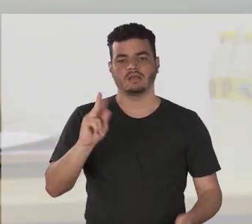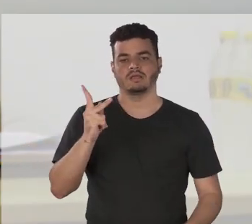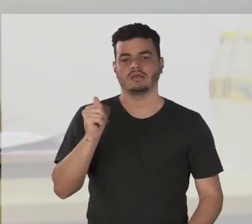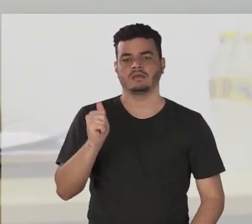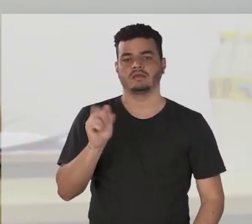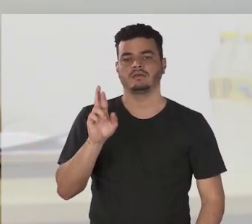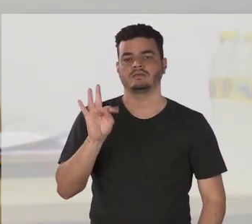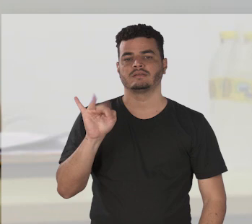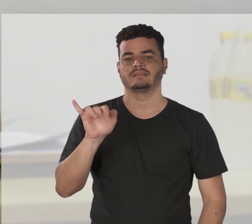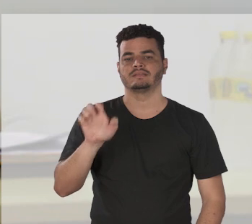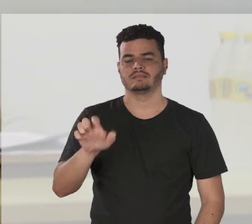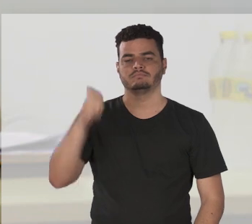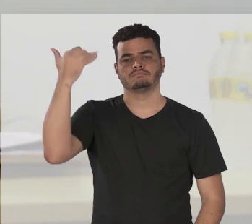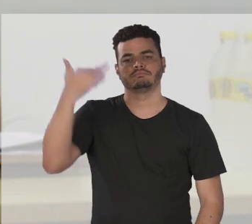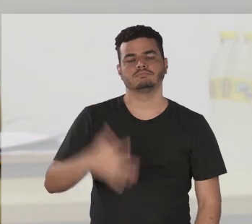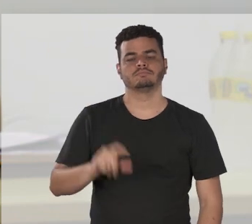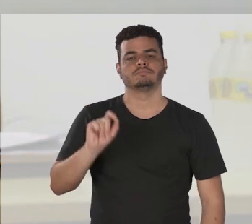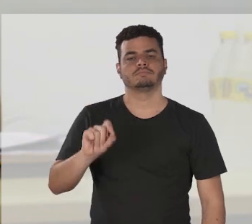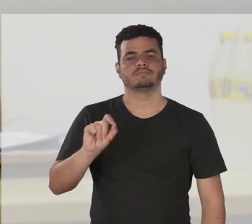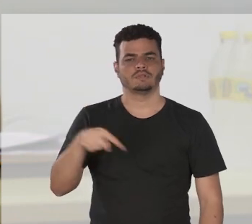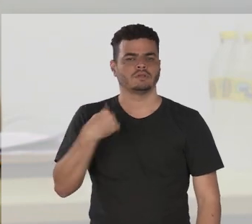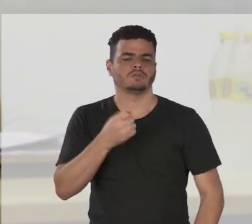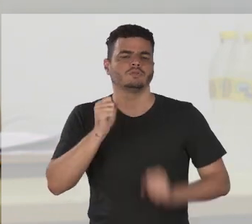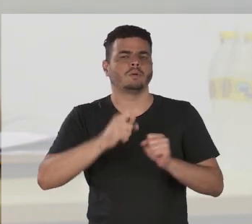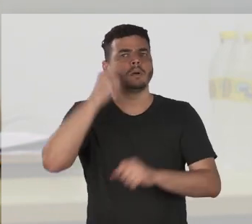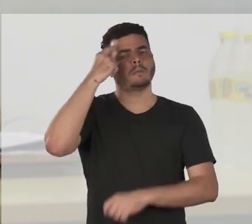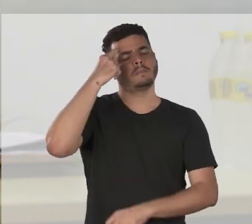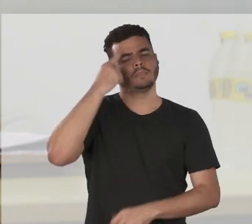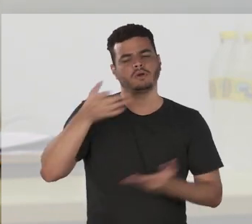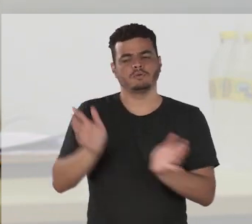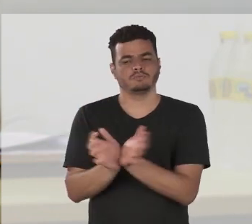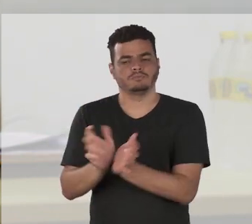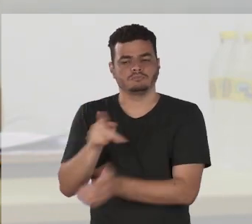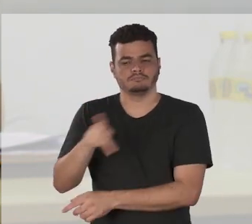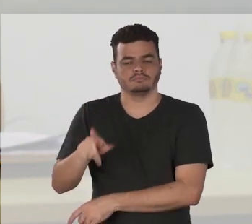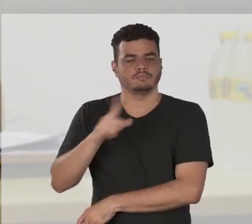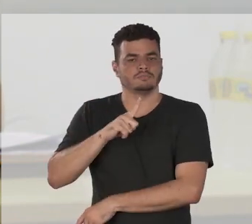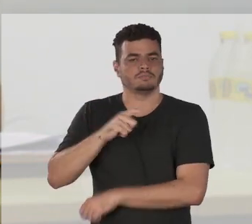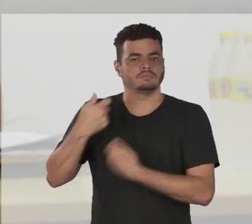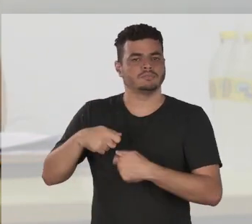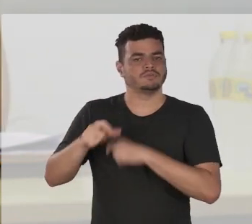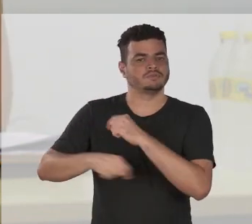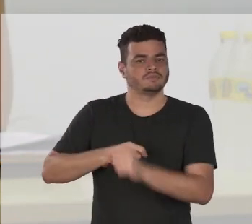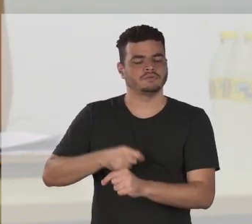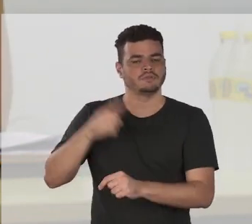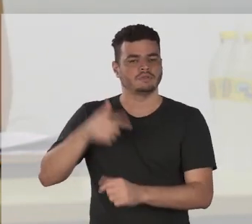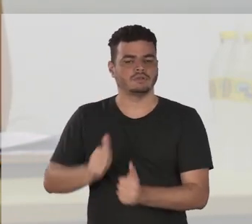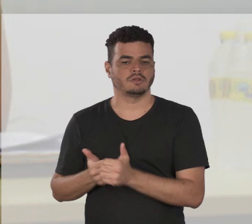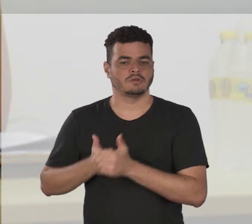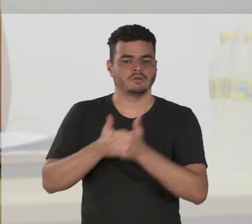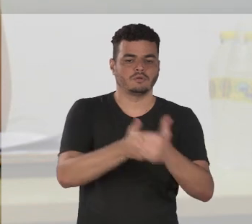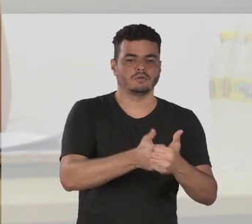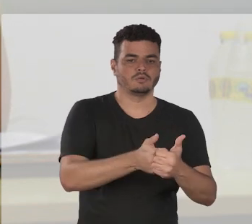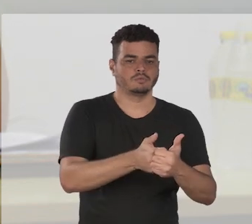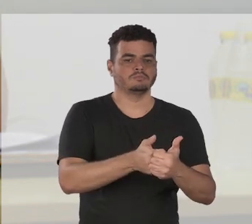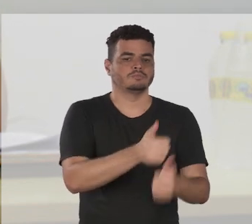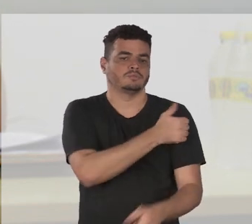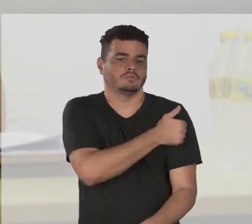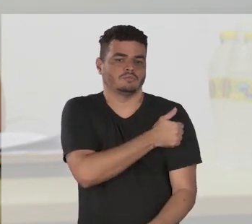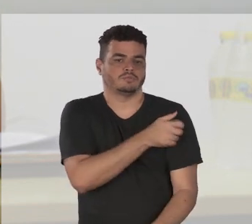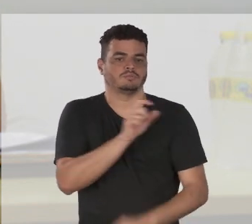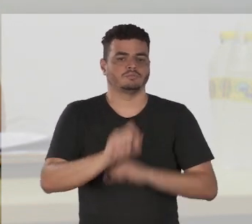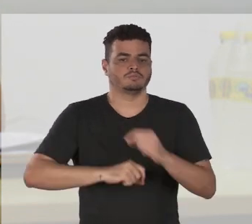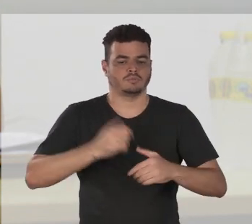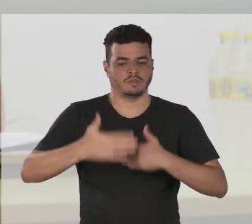e da literatura, então podemos pensar que o docente, que o professor, é quem pode acompanhar os alunos, né,